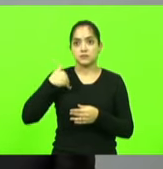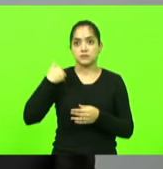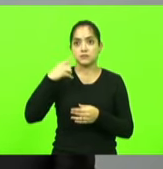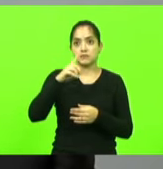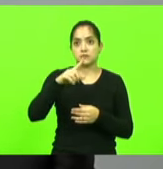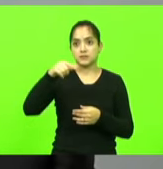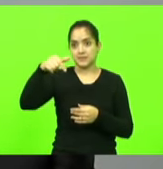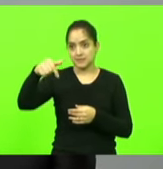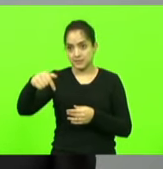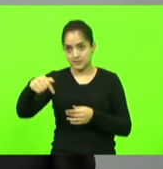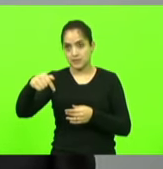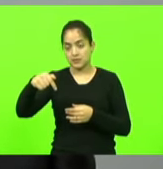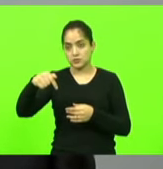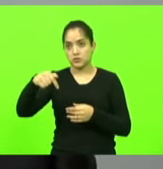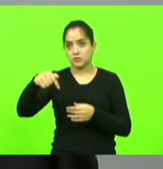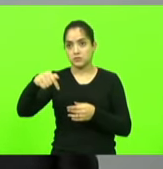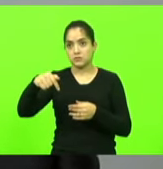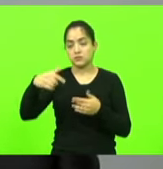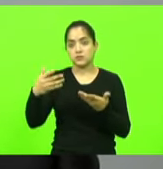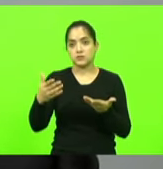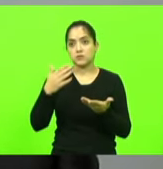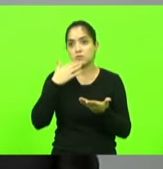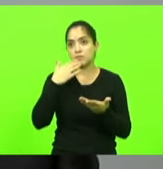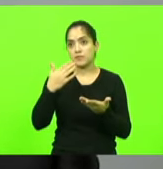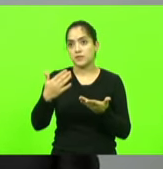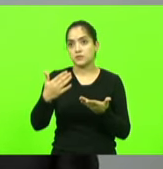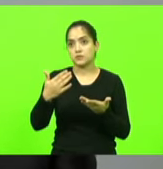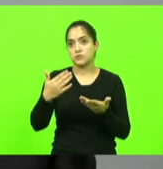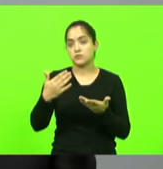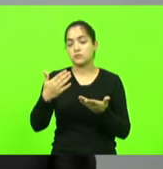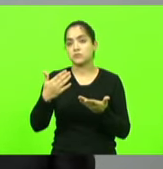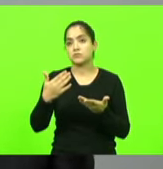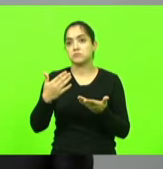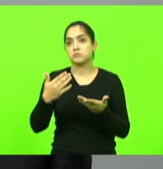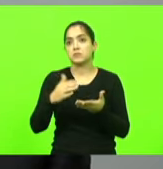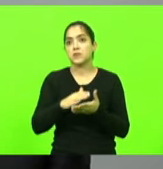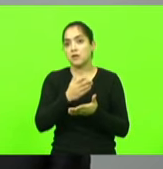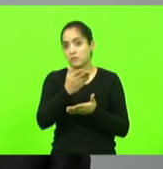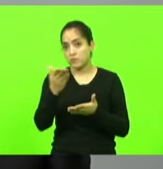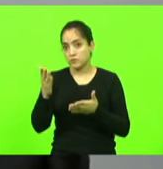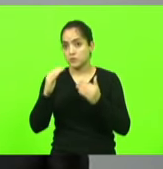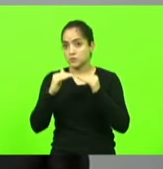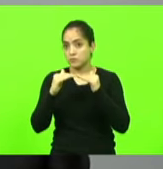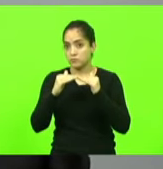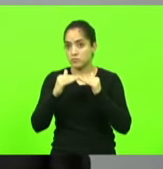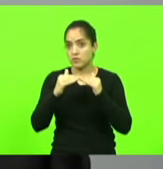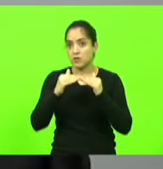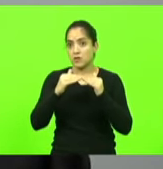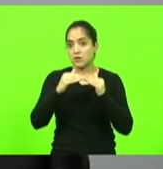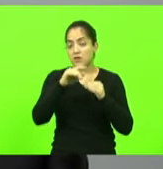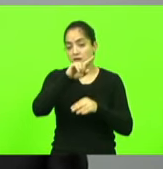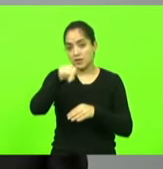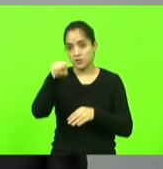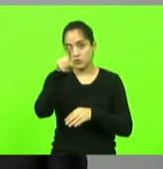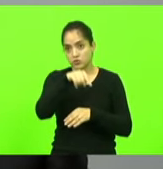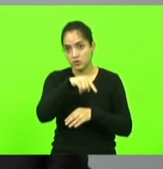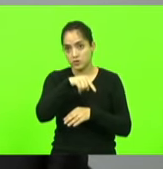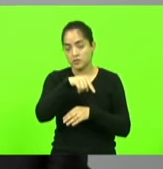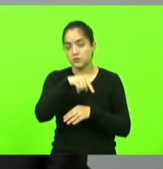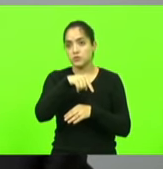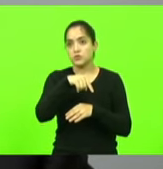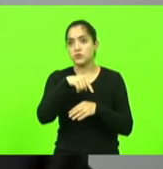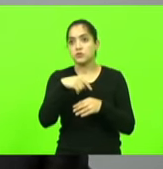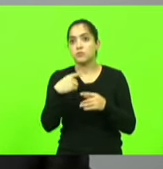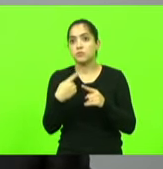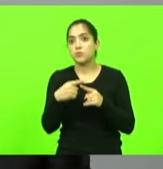anos, então eu peço a vênia dos nobres colegas para que a gente rejeite o projeto de lei,